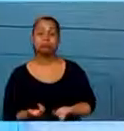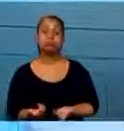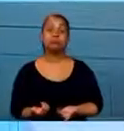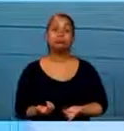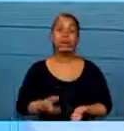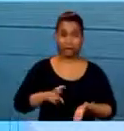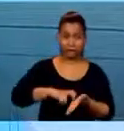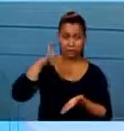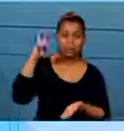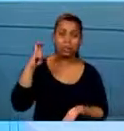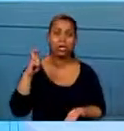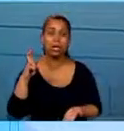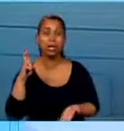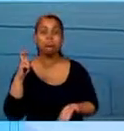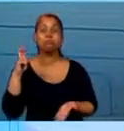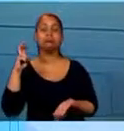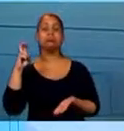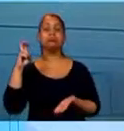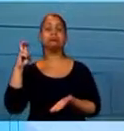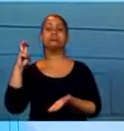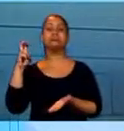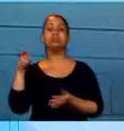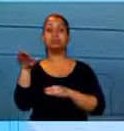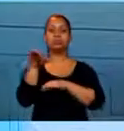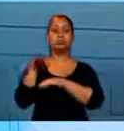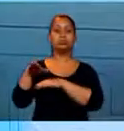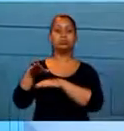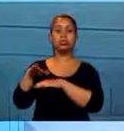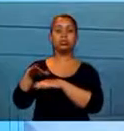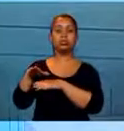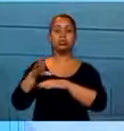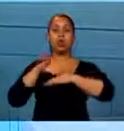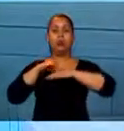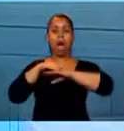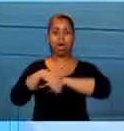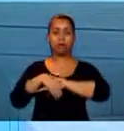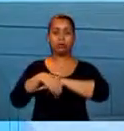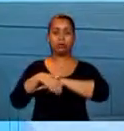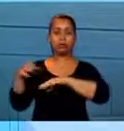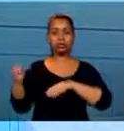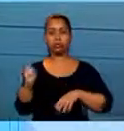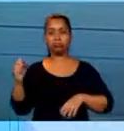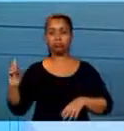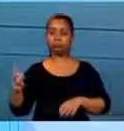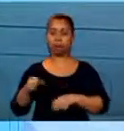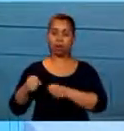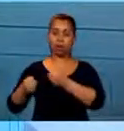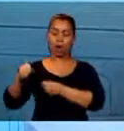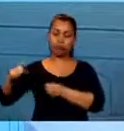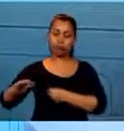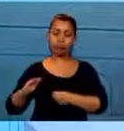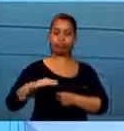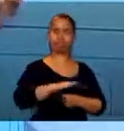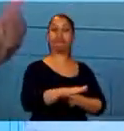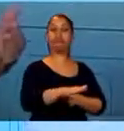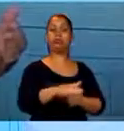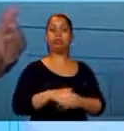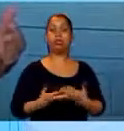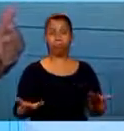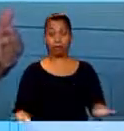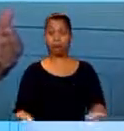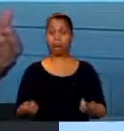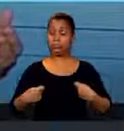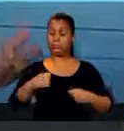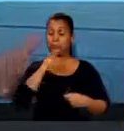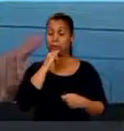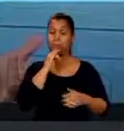estacionam pela manhã e só tiram à noite. É uma reclamação? Não. Deveria servir como exemplo.